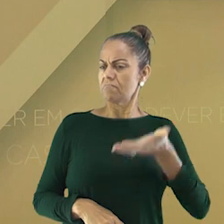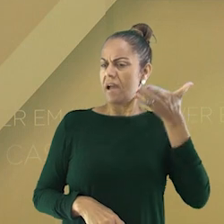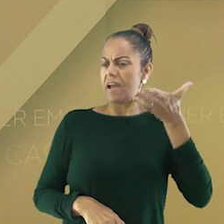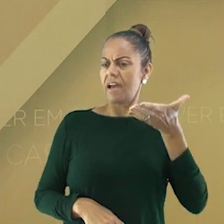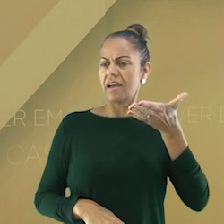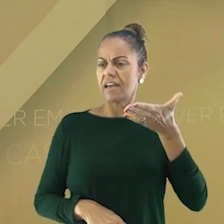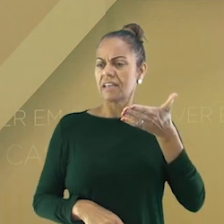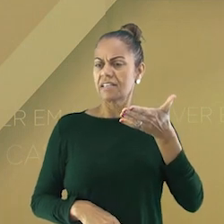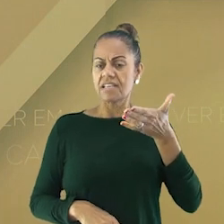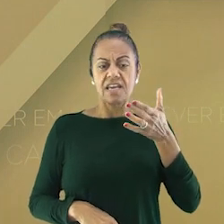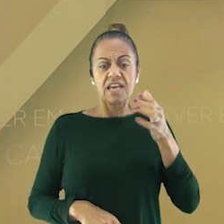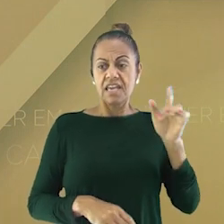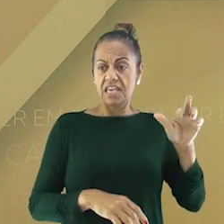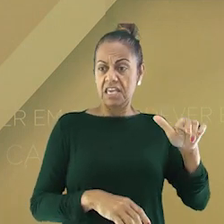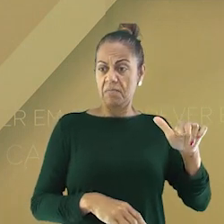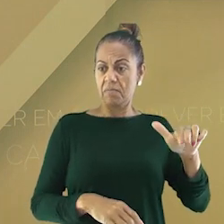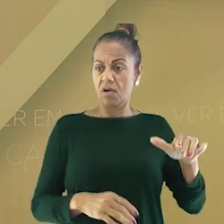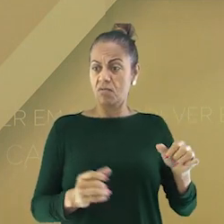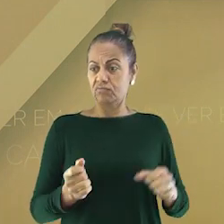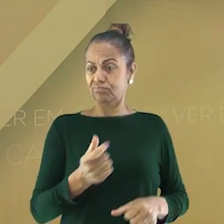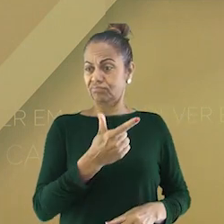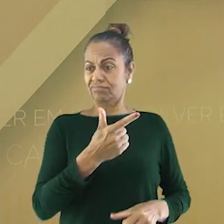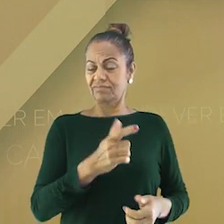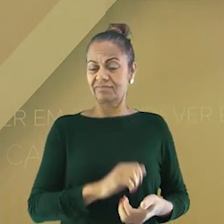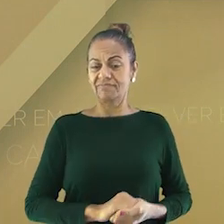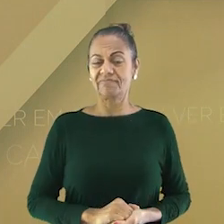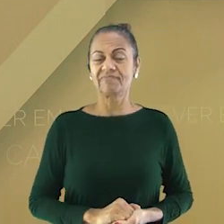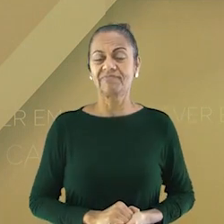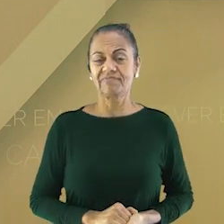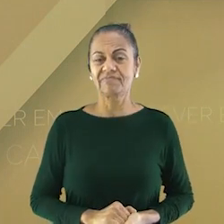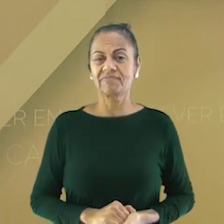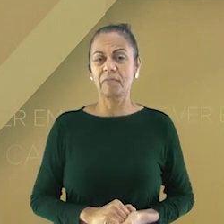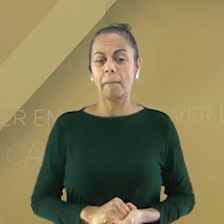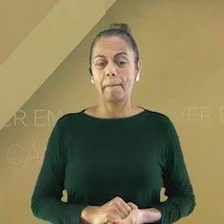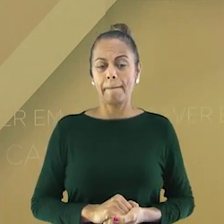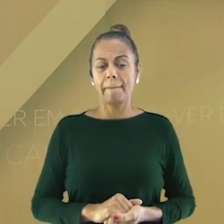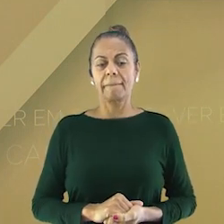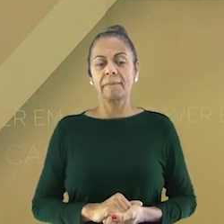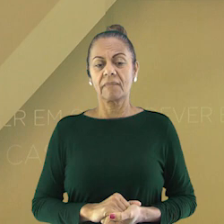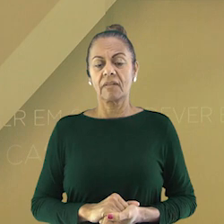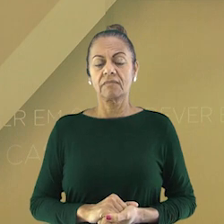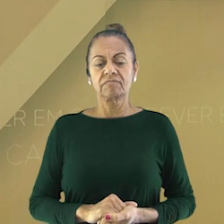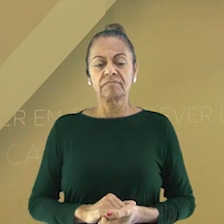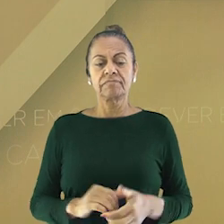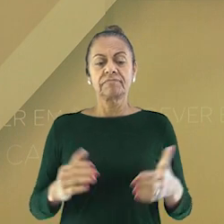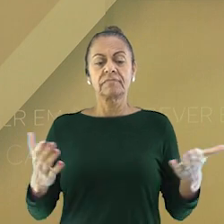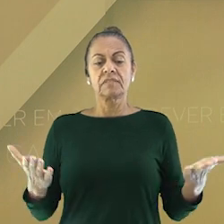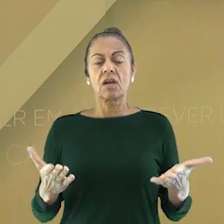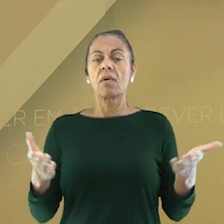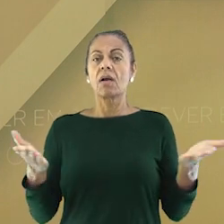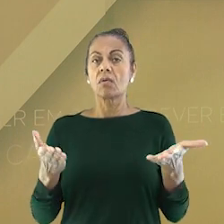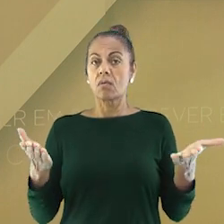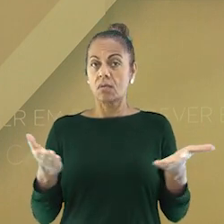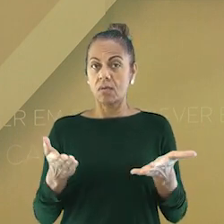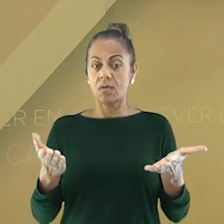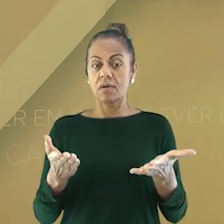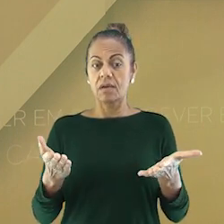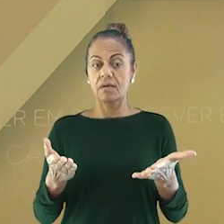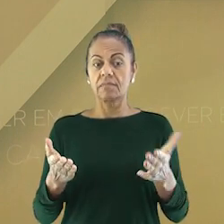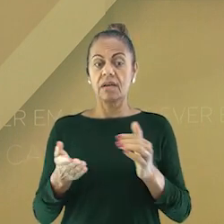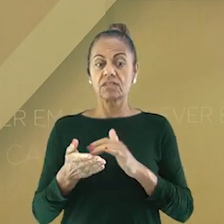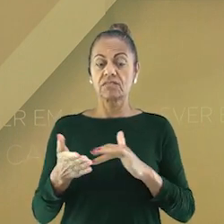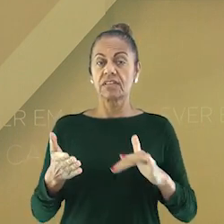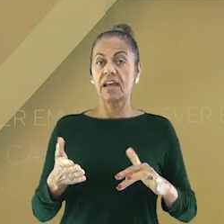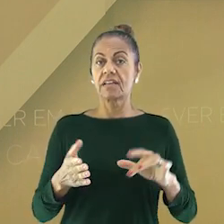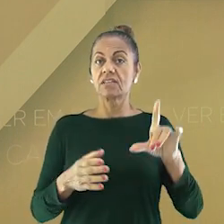Hora de colocar mais uma vez em prática o que aprendemos. Desta vez, não terão que preencher os espaços, mas sim escolher a